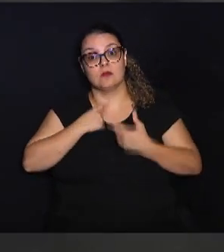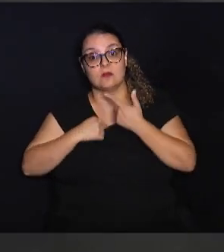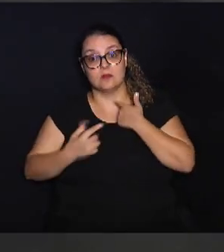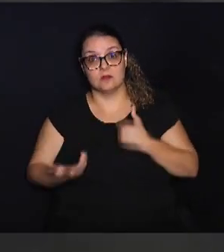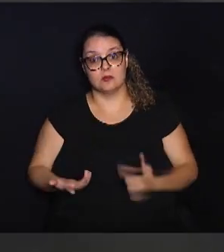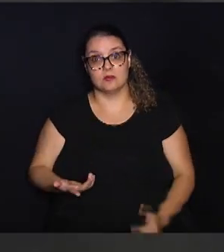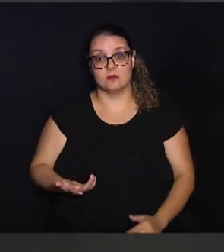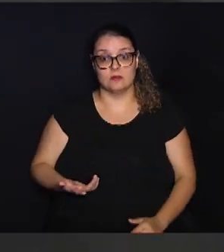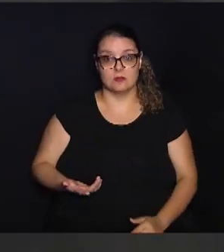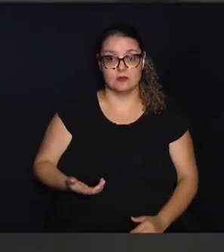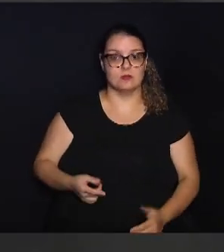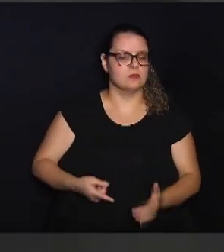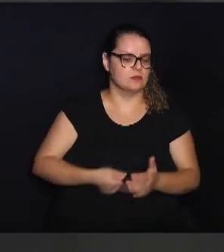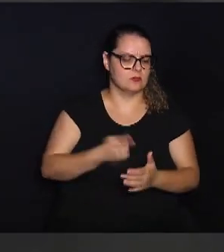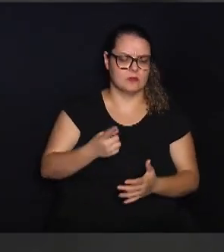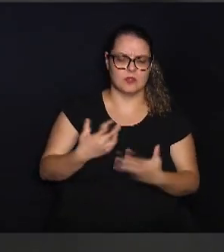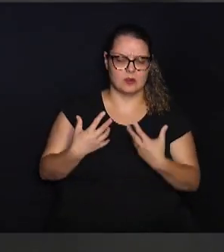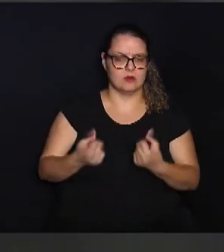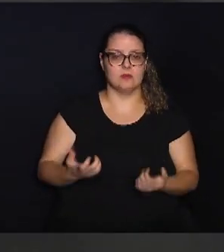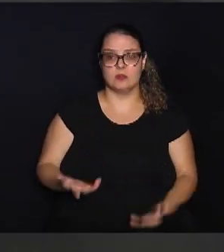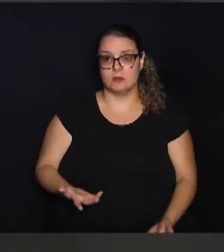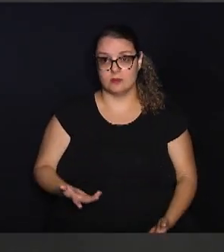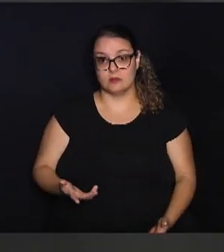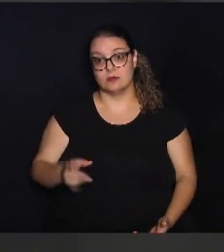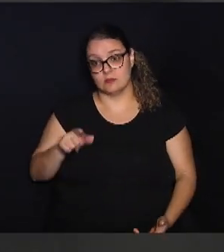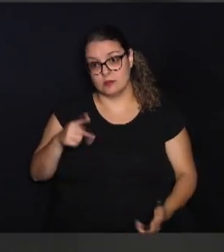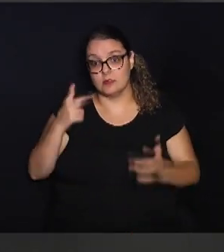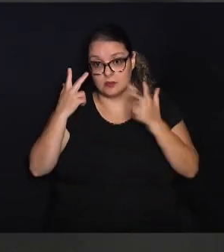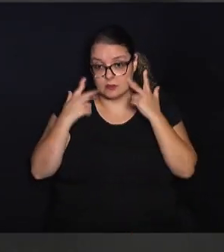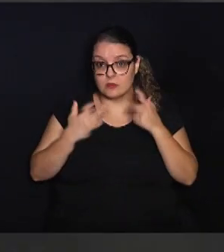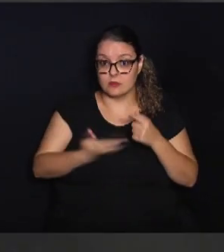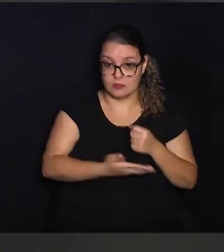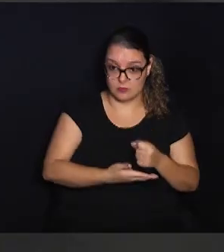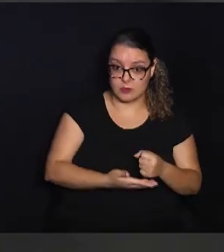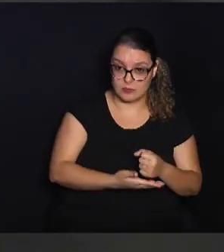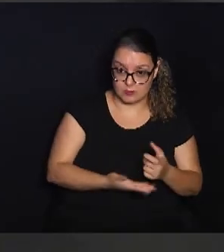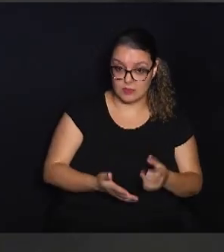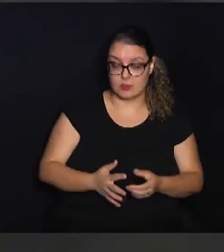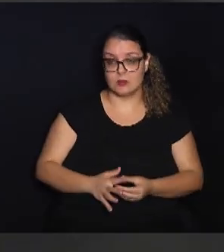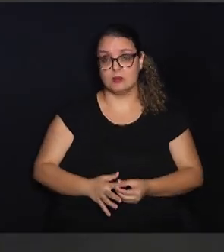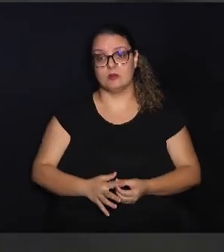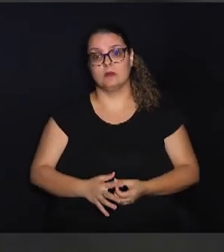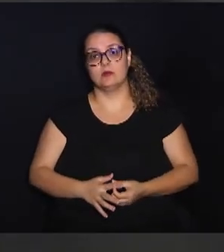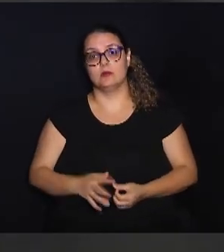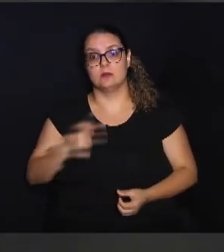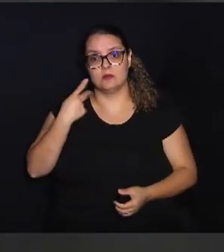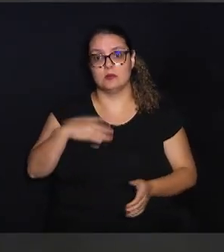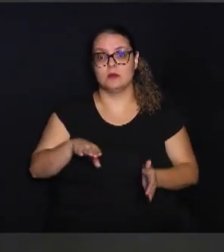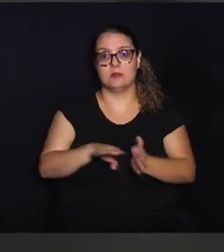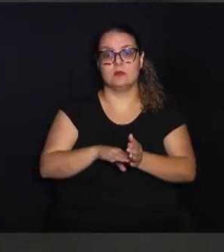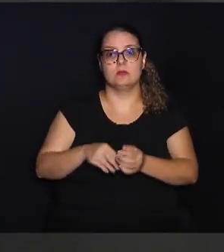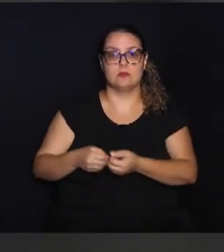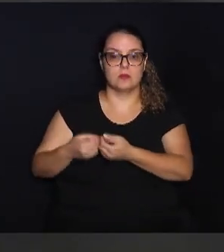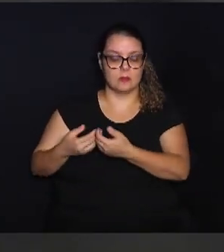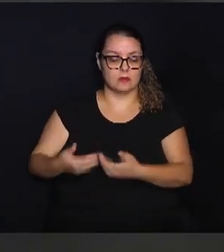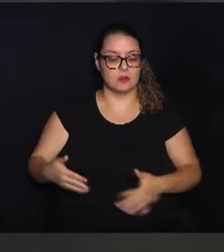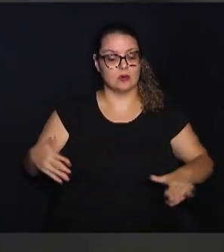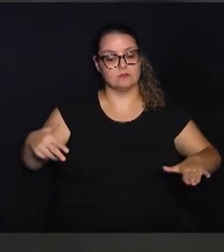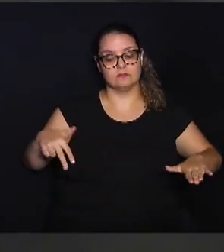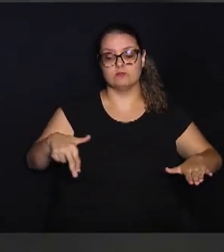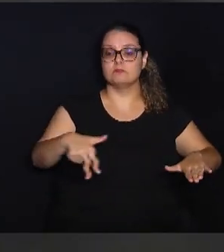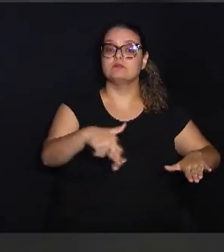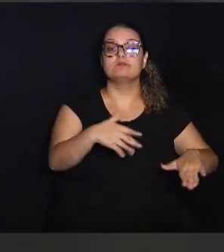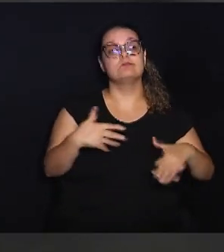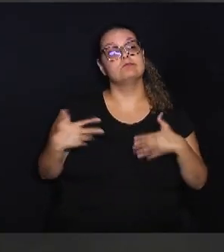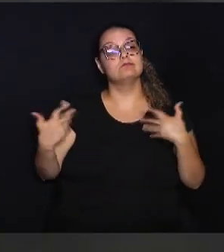dos caras, no primeiro eles já aceitaram, como é normalmente com o pessoal da base, né? O vereador chega lá, tapete vermelho para ele. Eu não. Deixa o